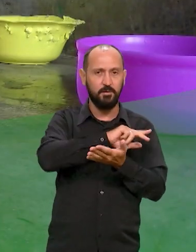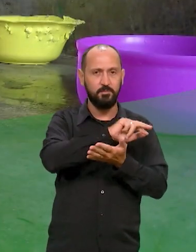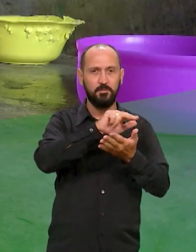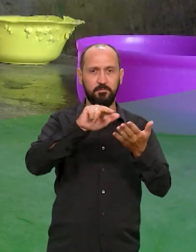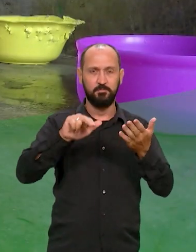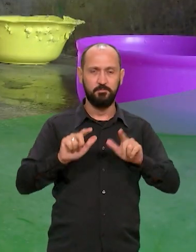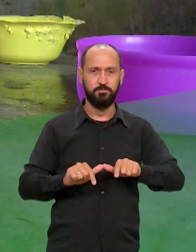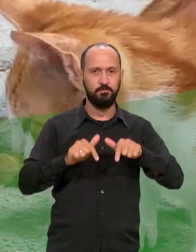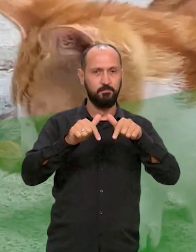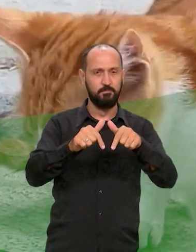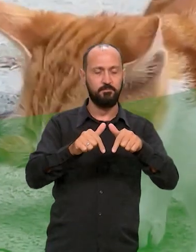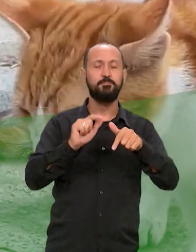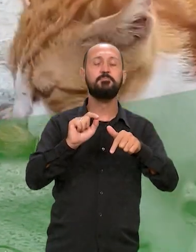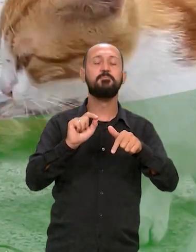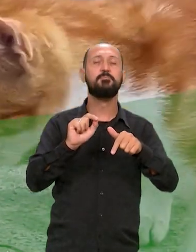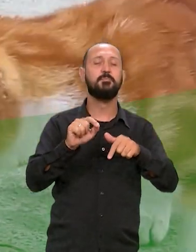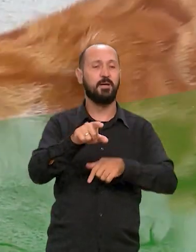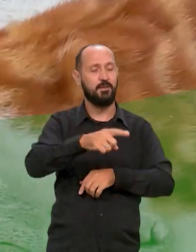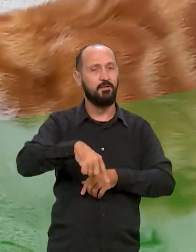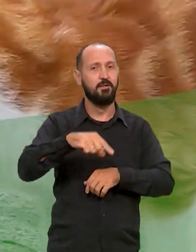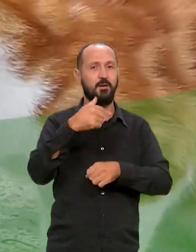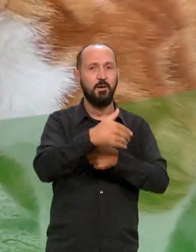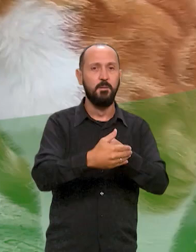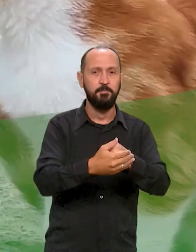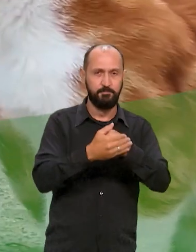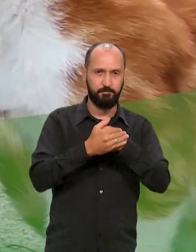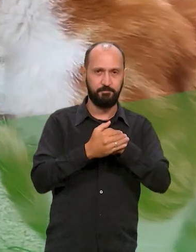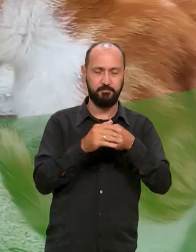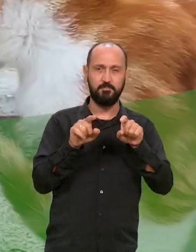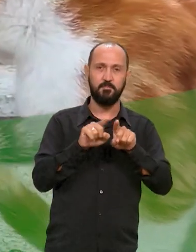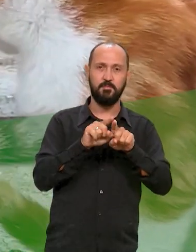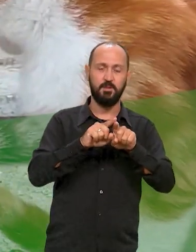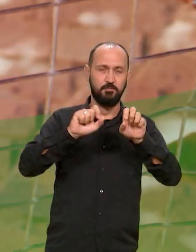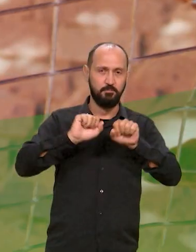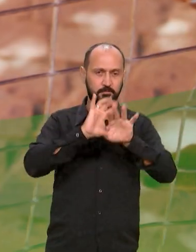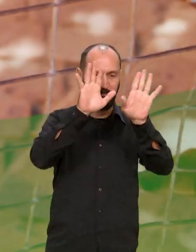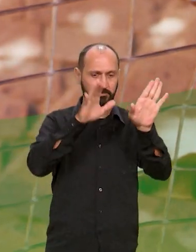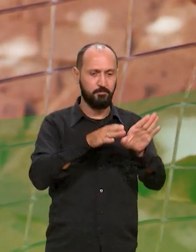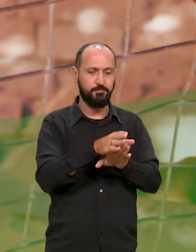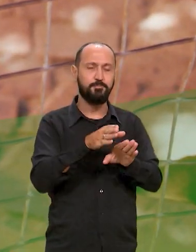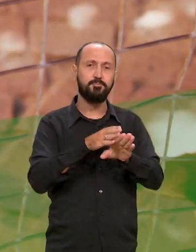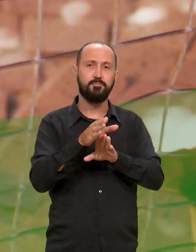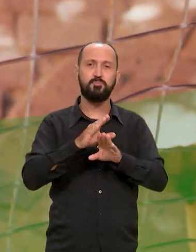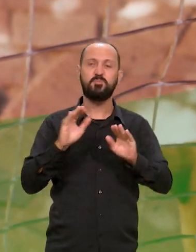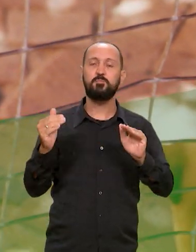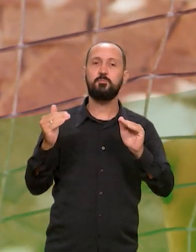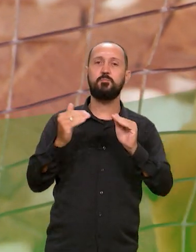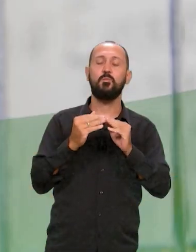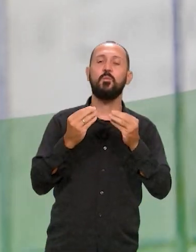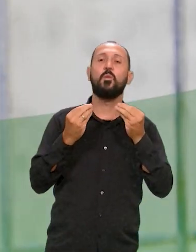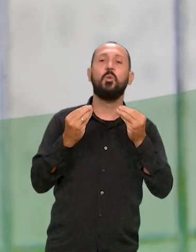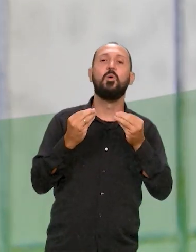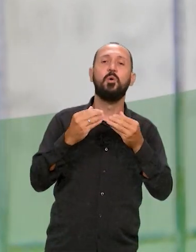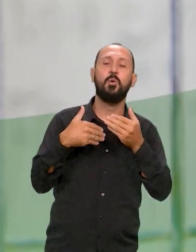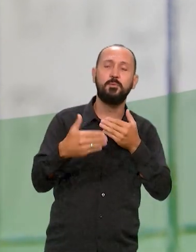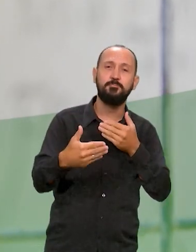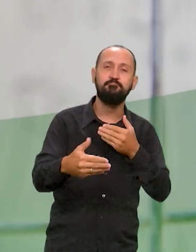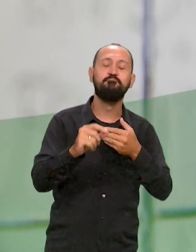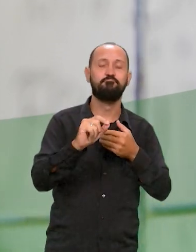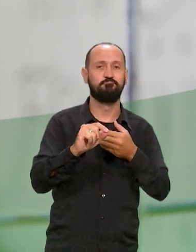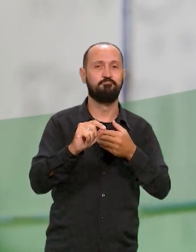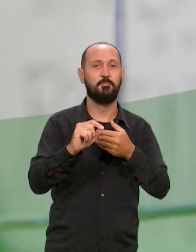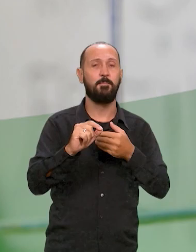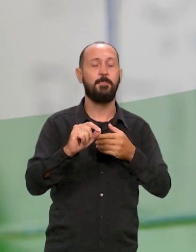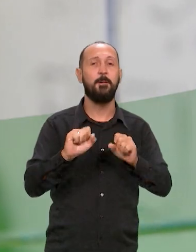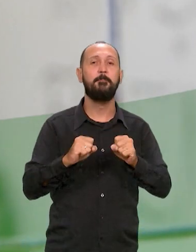são desenvolvidas diversas ações para a proteção deles, além do esclarecimento a respeito de